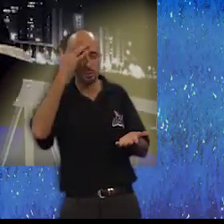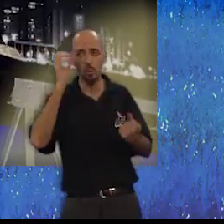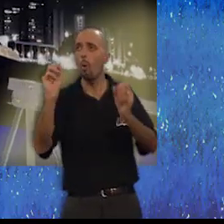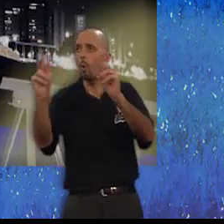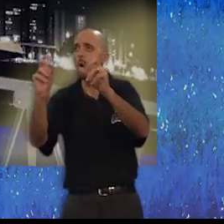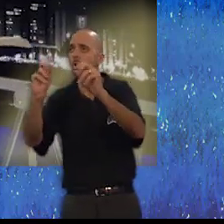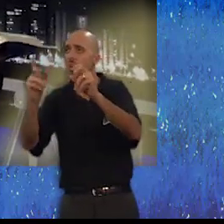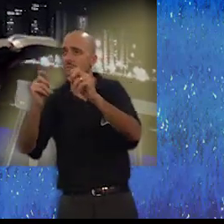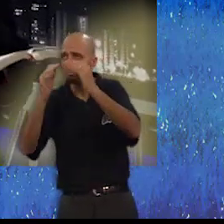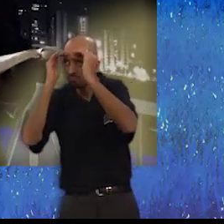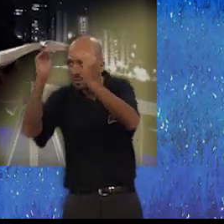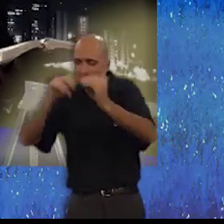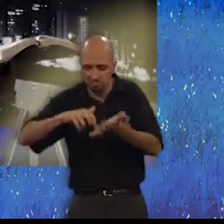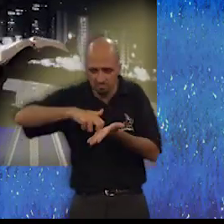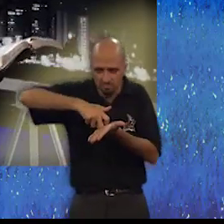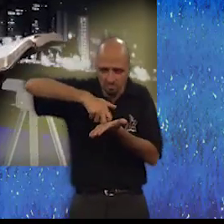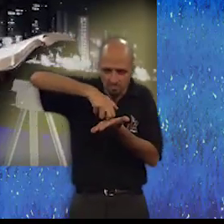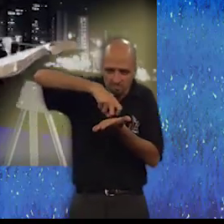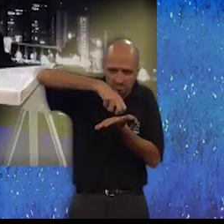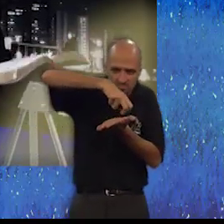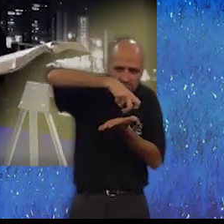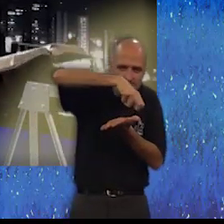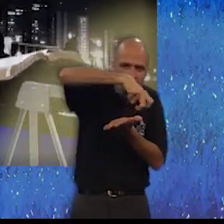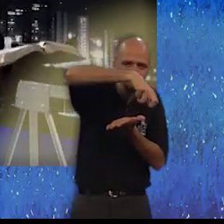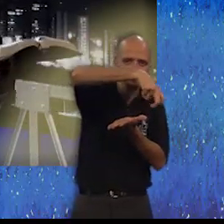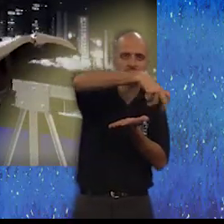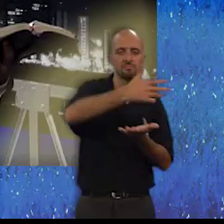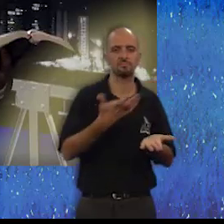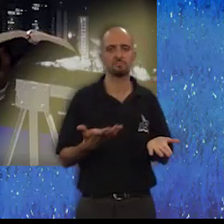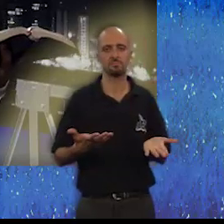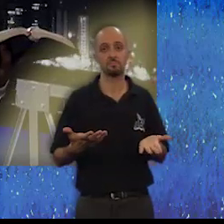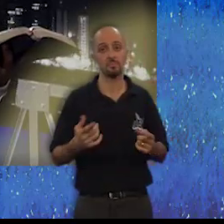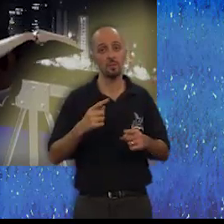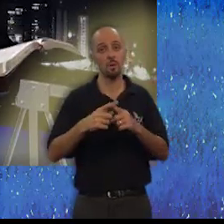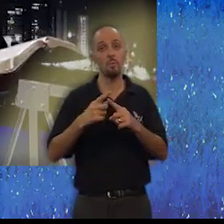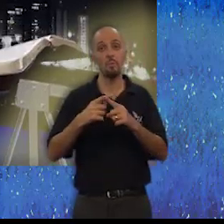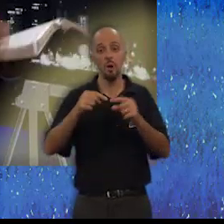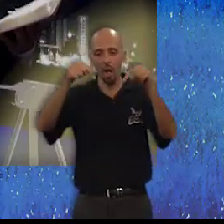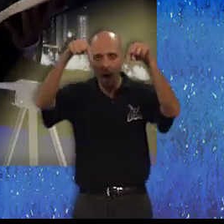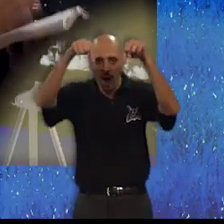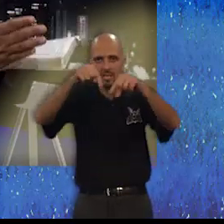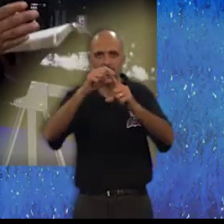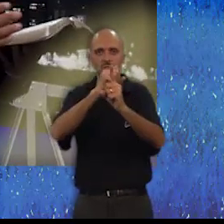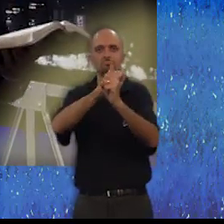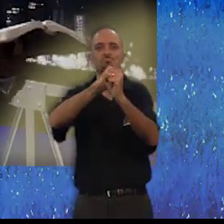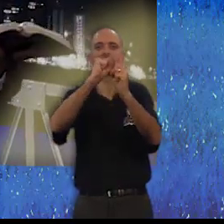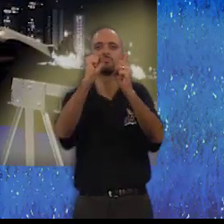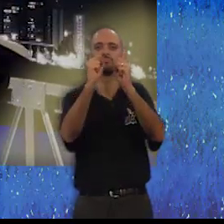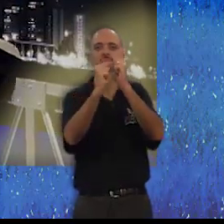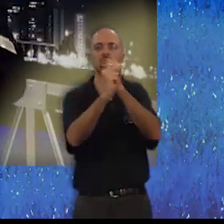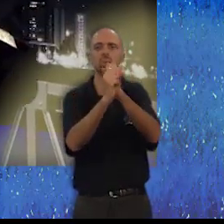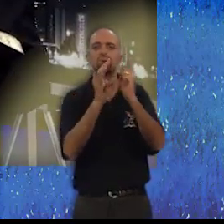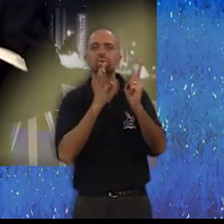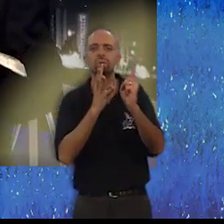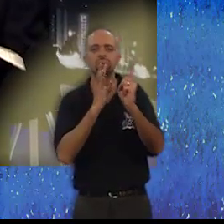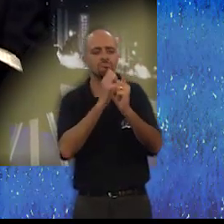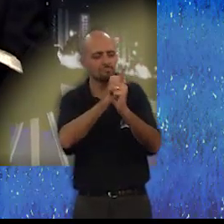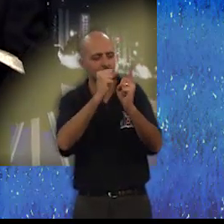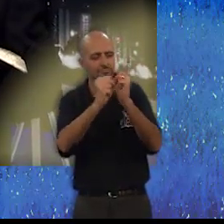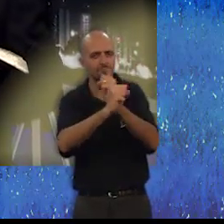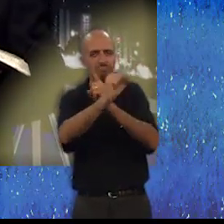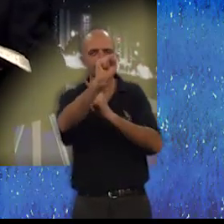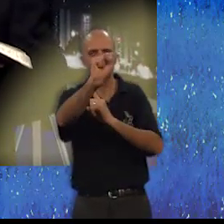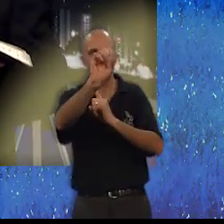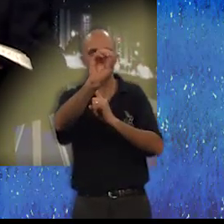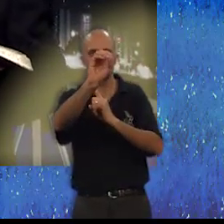vão fazer. Porque as pessoas, elas nasceram e cresceram numa sociedade onde tem que fazer alguma coisa para merecer